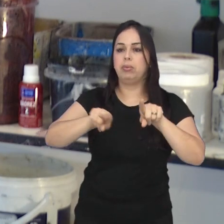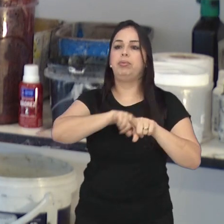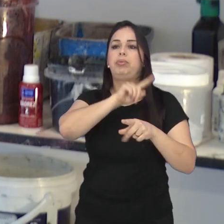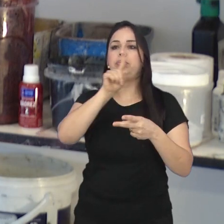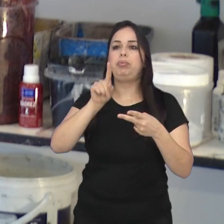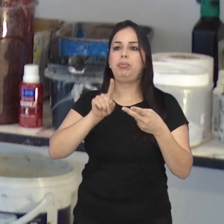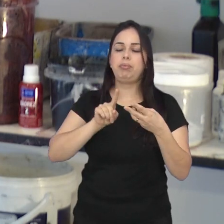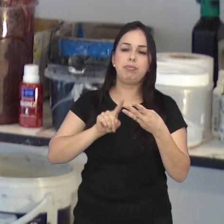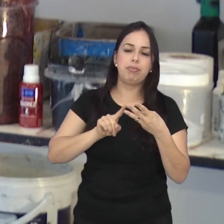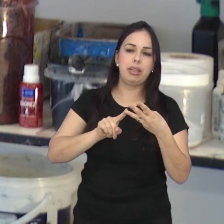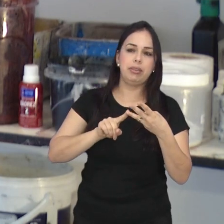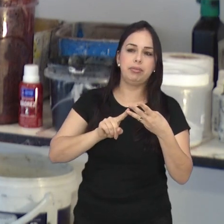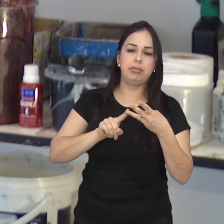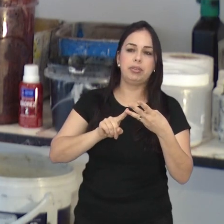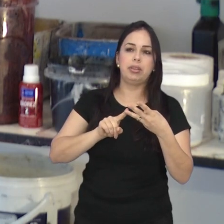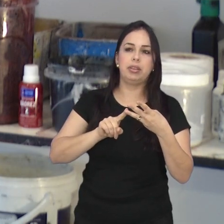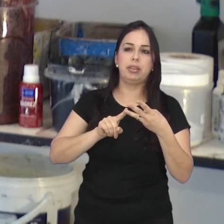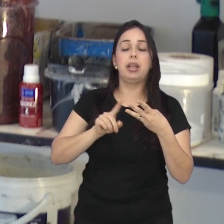em Bauru